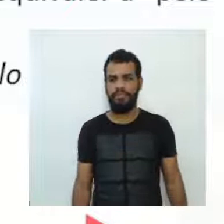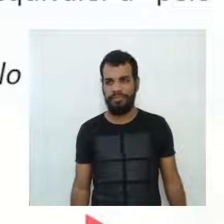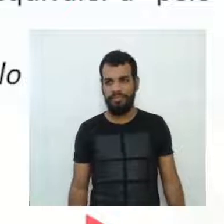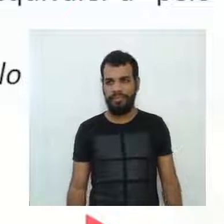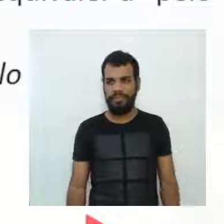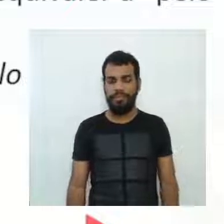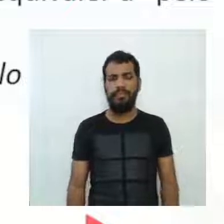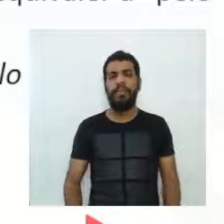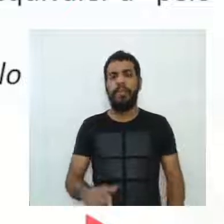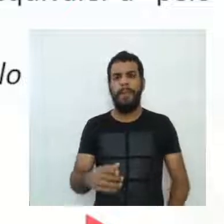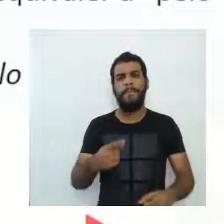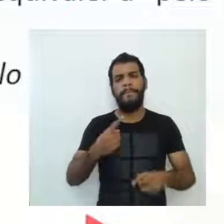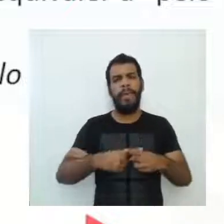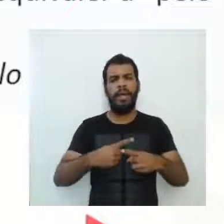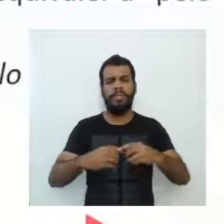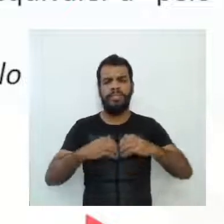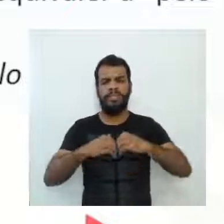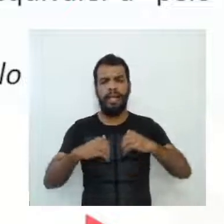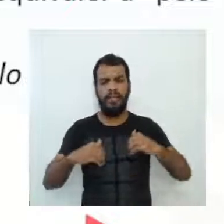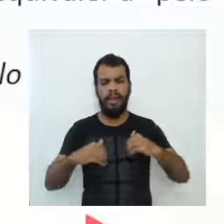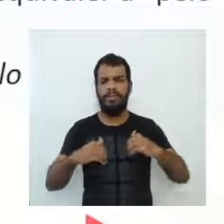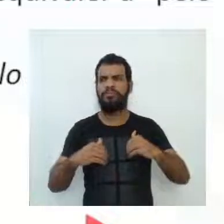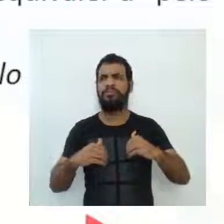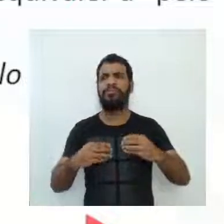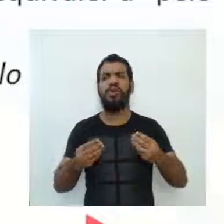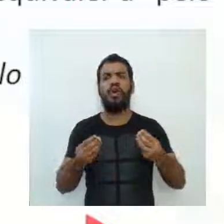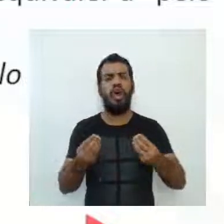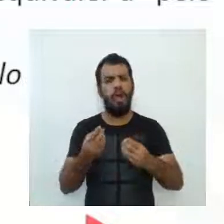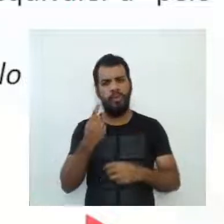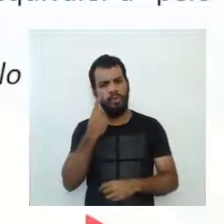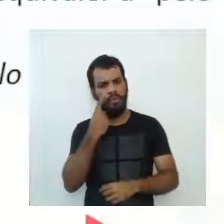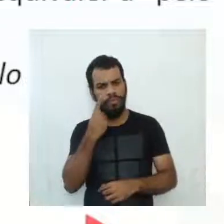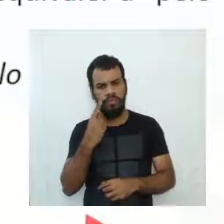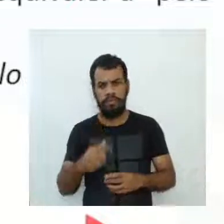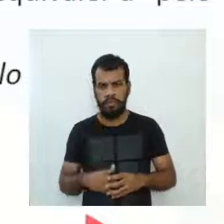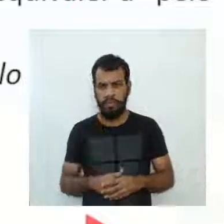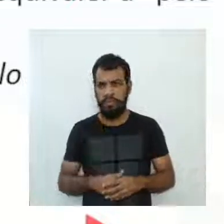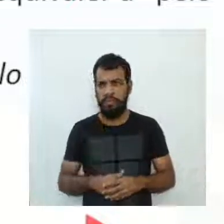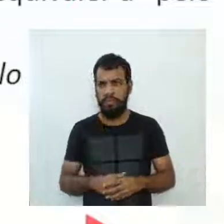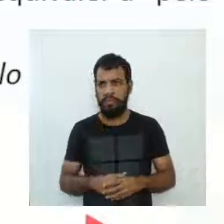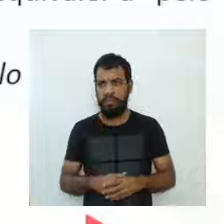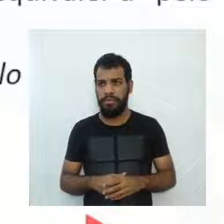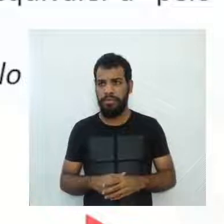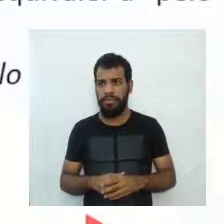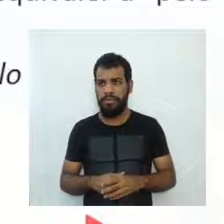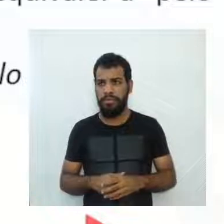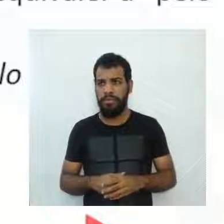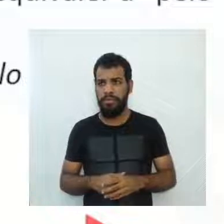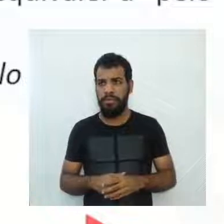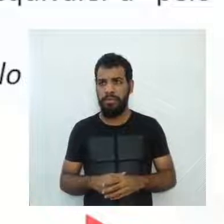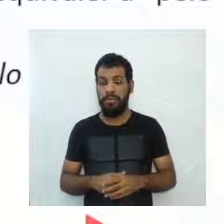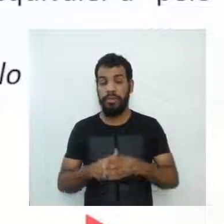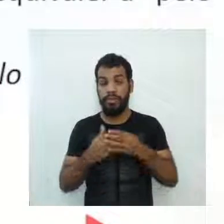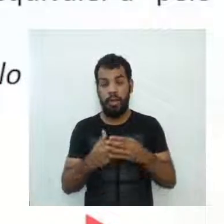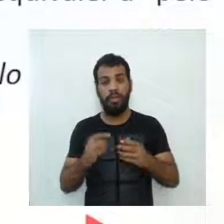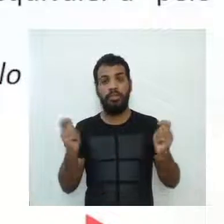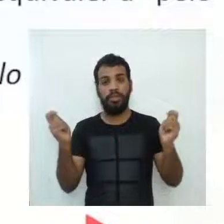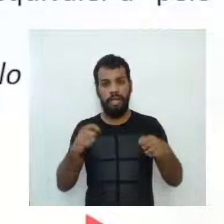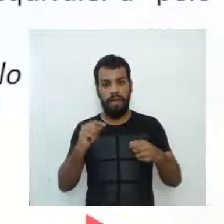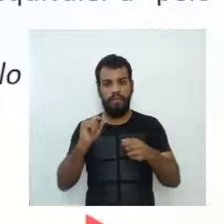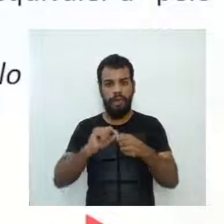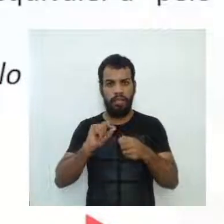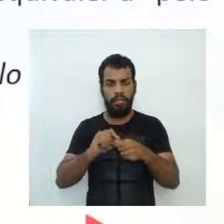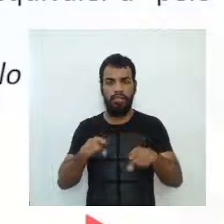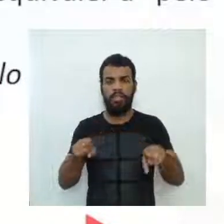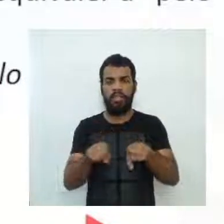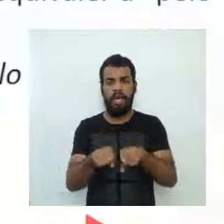porquê separado e sem acento, sem ser nessa perspectiva de pergunta? Utilizamos essa forma também quando